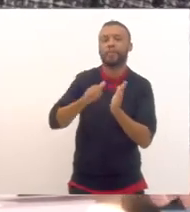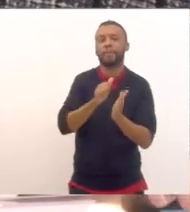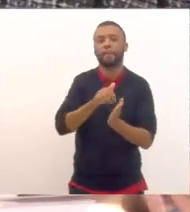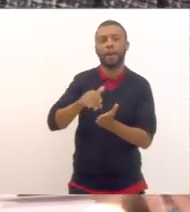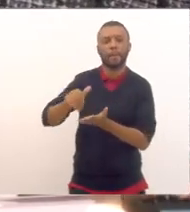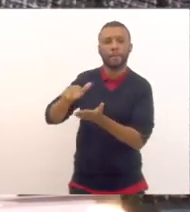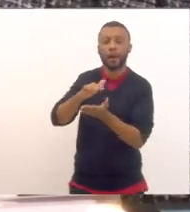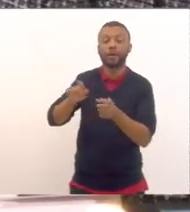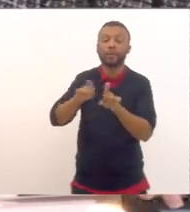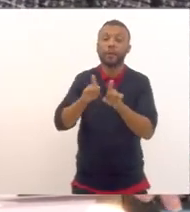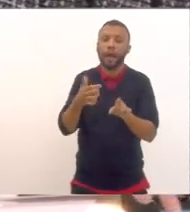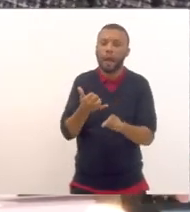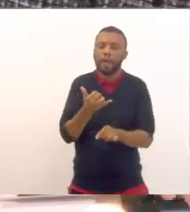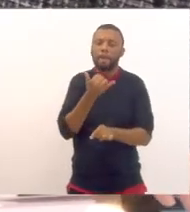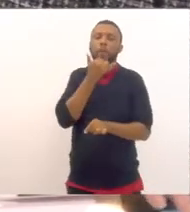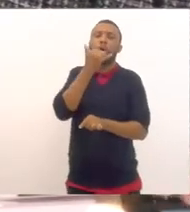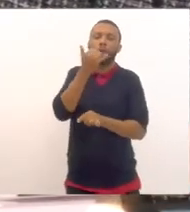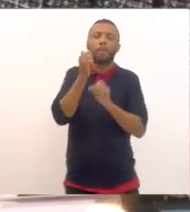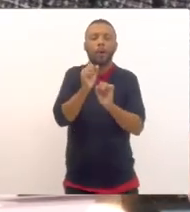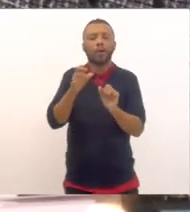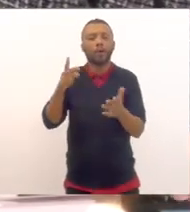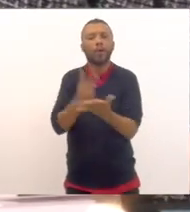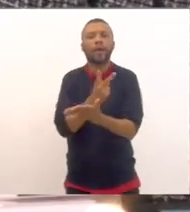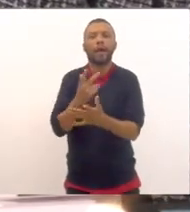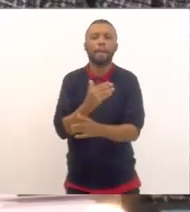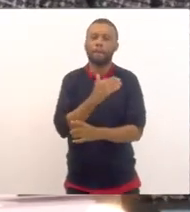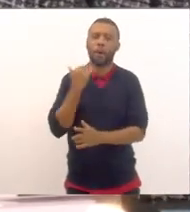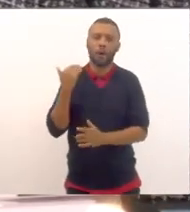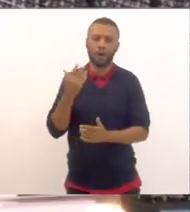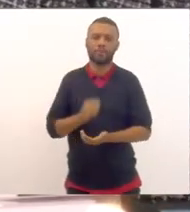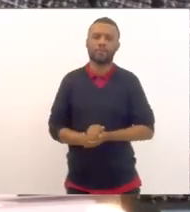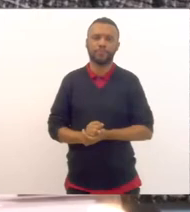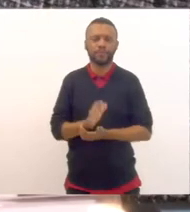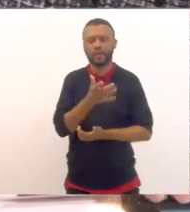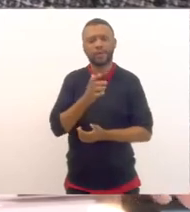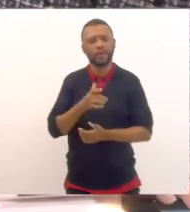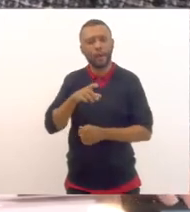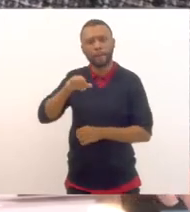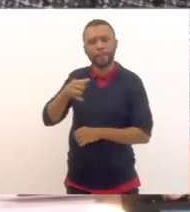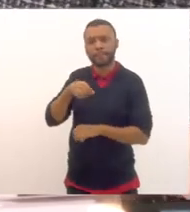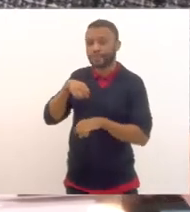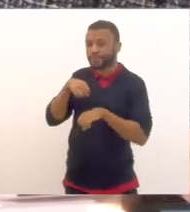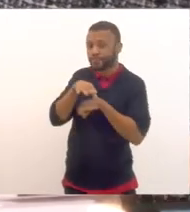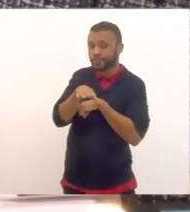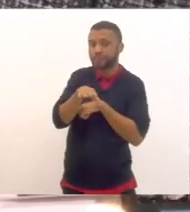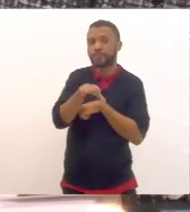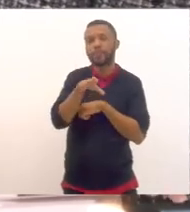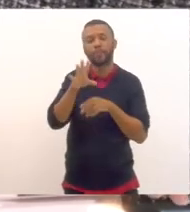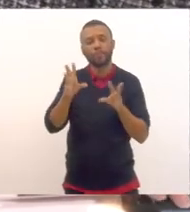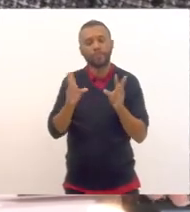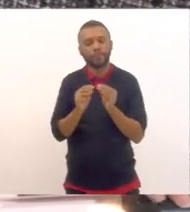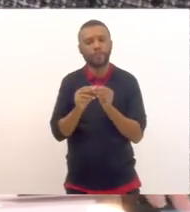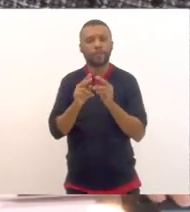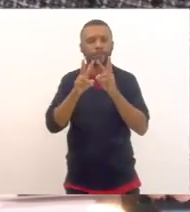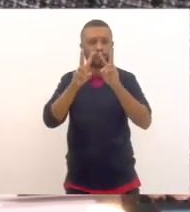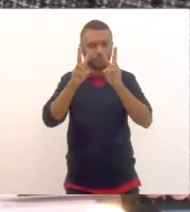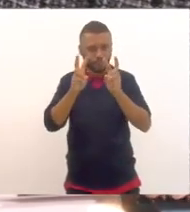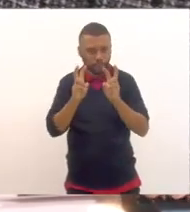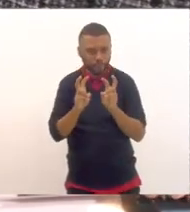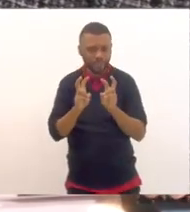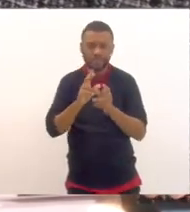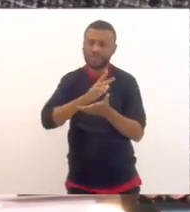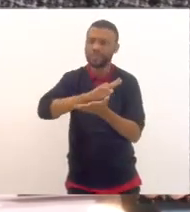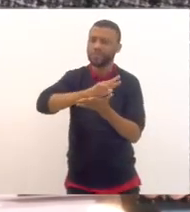até mesmo o acidente que pode levar à morte então queriam só deixar com substância consubstanciado que são